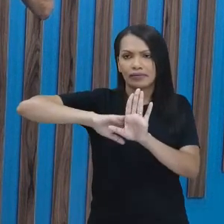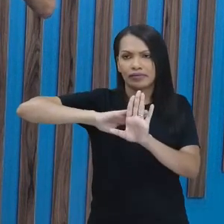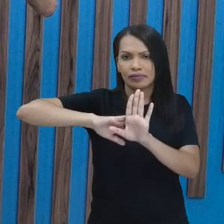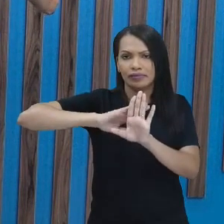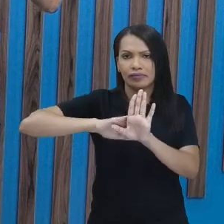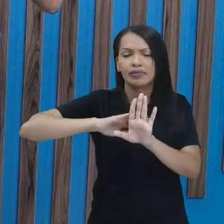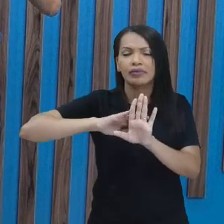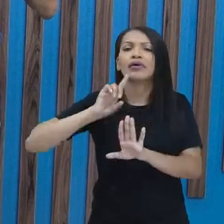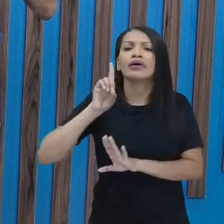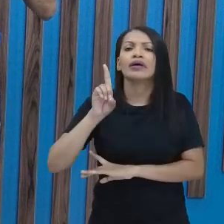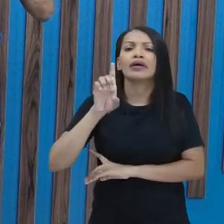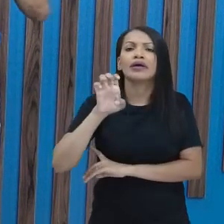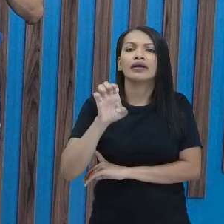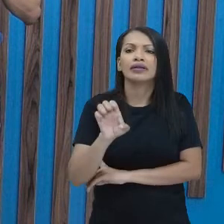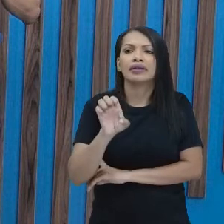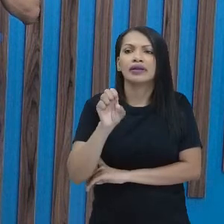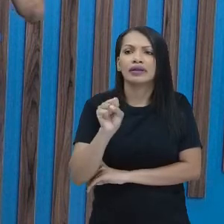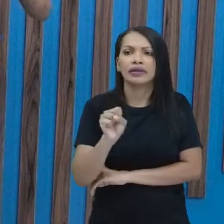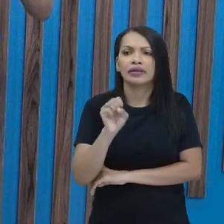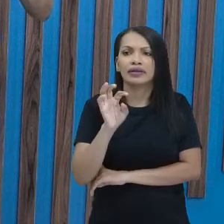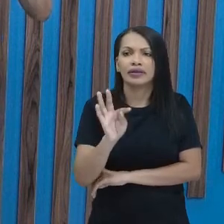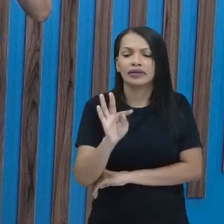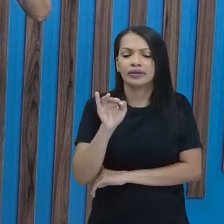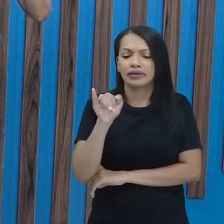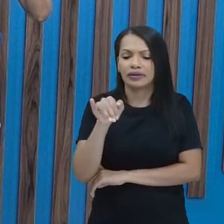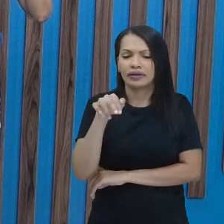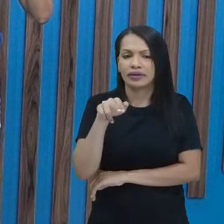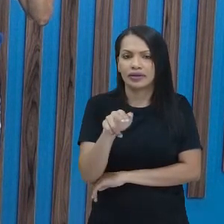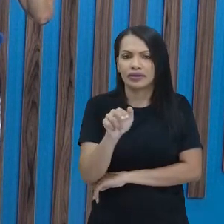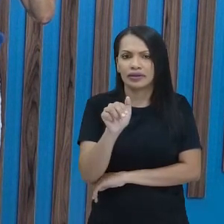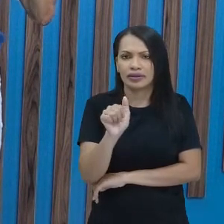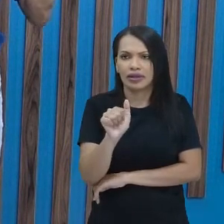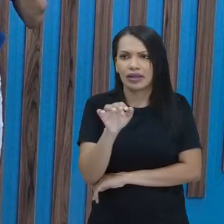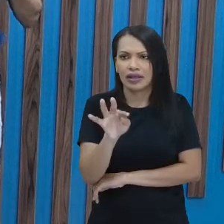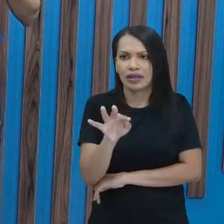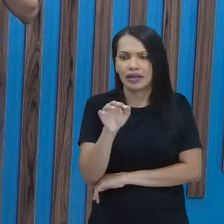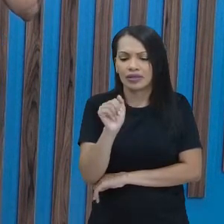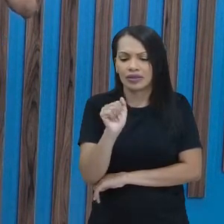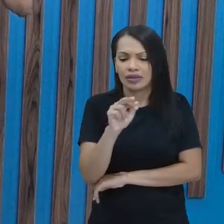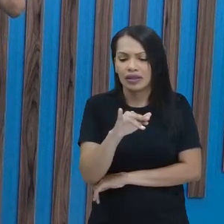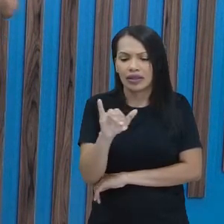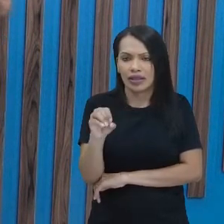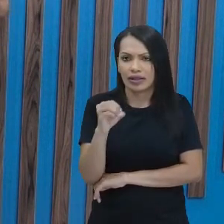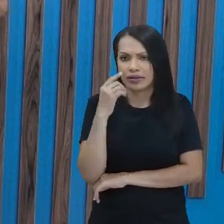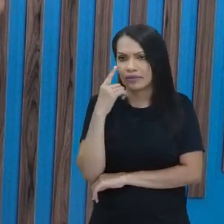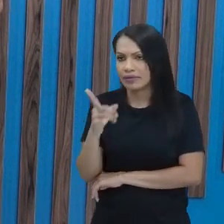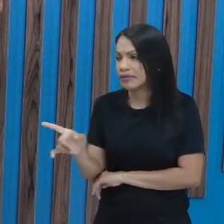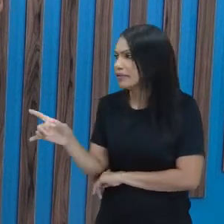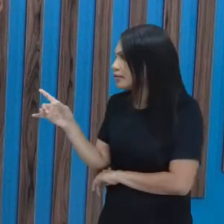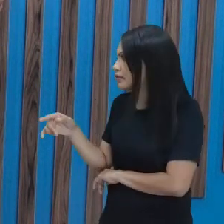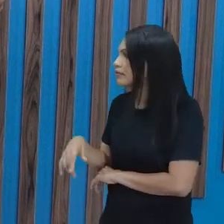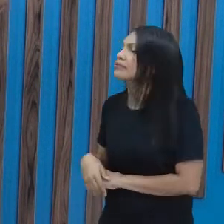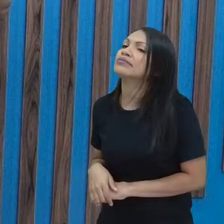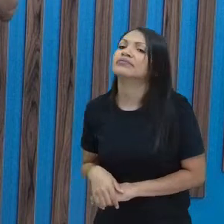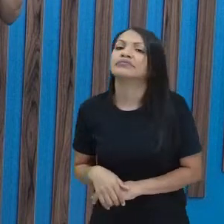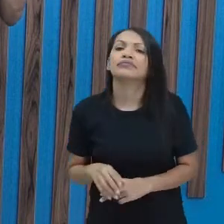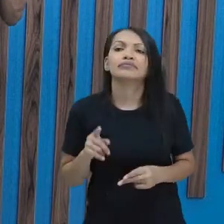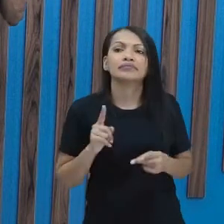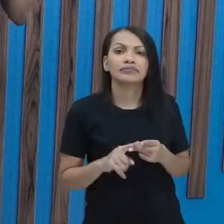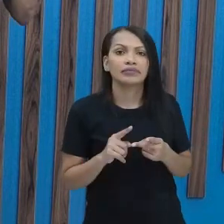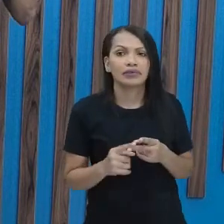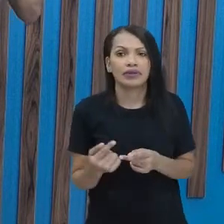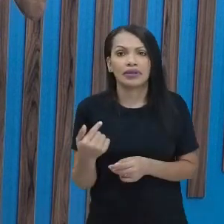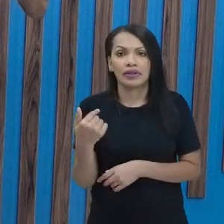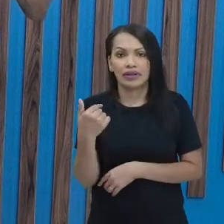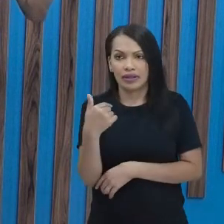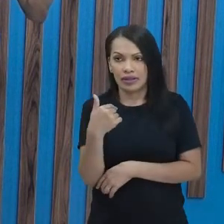do envelope ali atrás é o destinatário, é para quem vai a carta. E depois eu tenho um remetente, que sou eu.